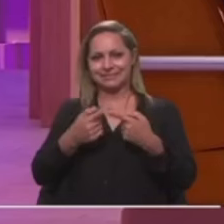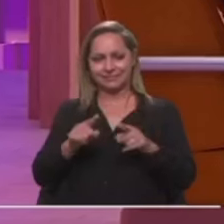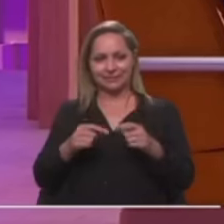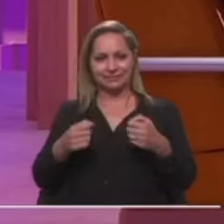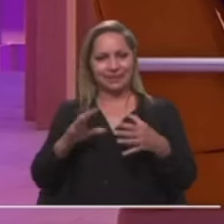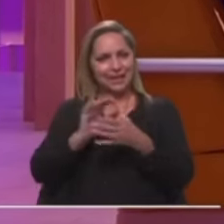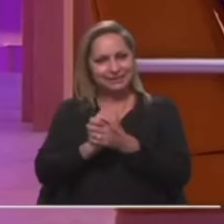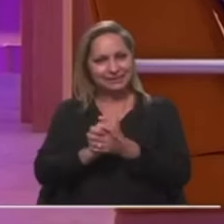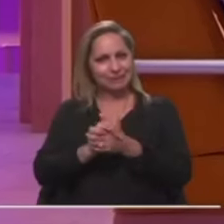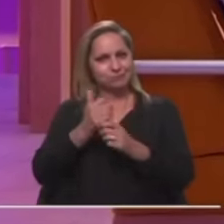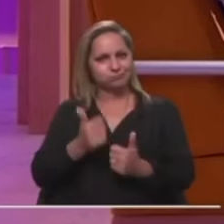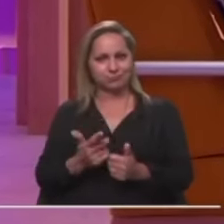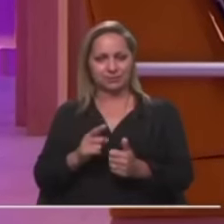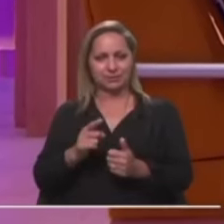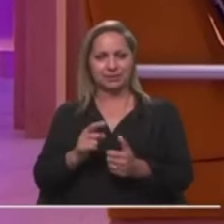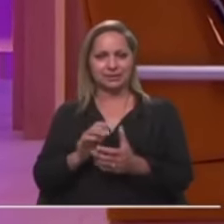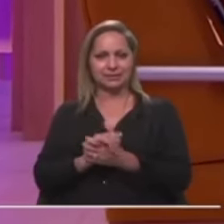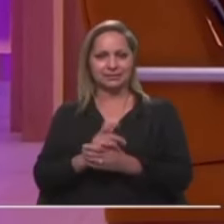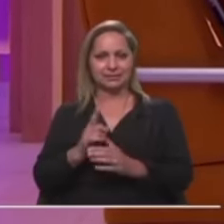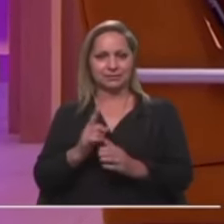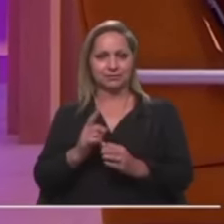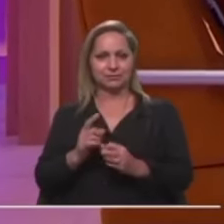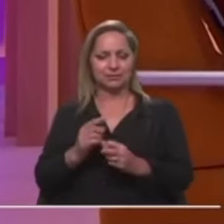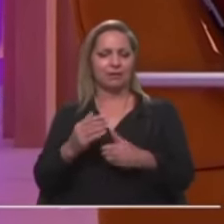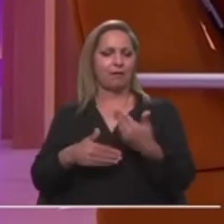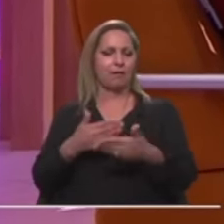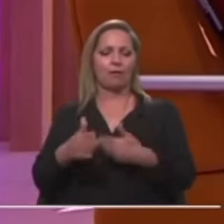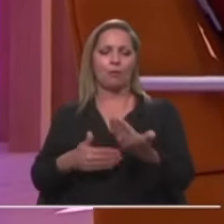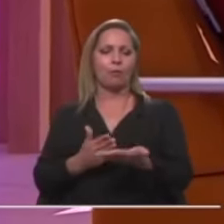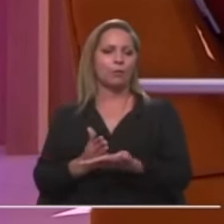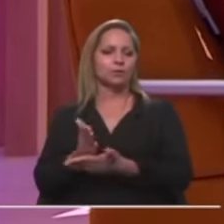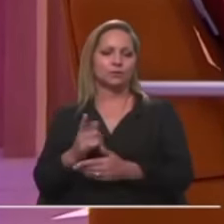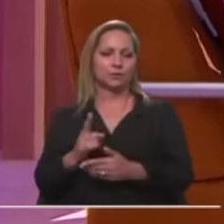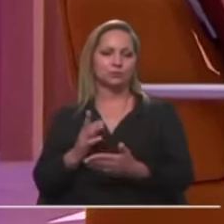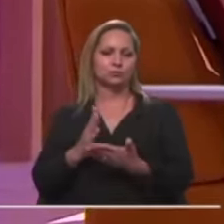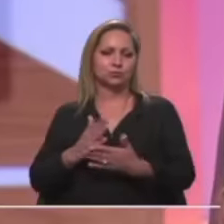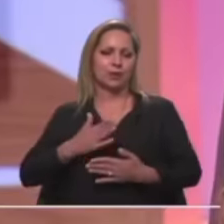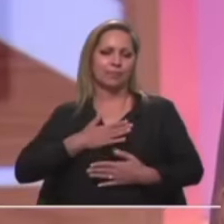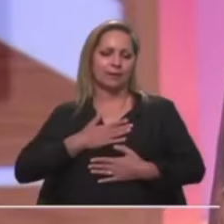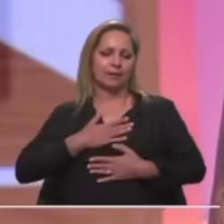casal. E para não resultar enquanto casal, não vamos alimentar uma coisa que só vai trazer amargura aos dois, por isso. Naturalmente.